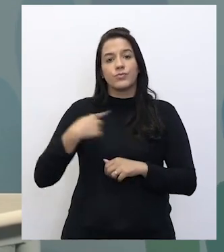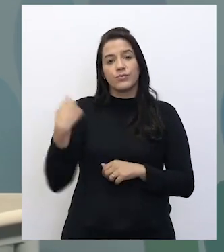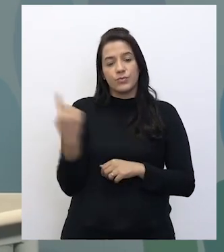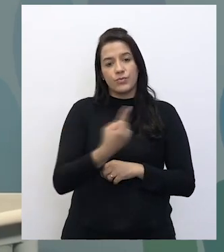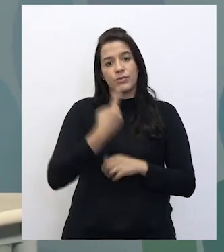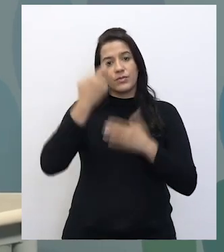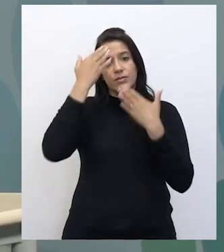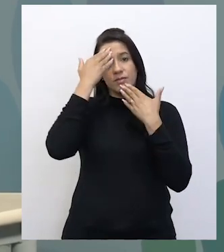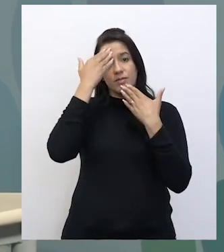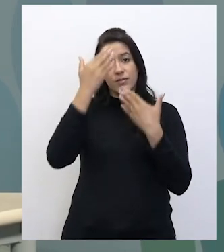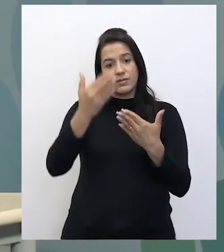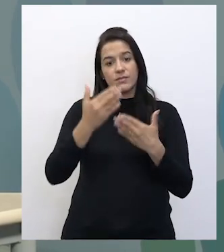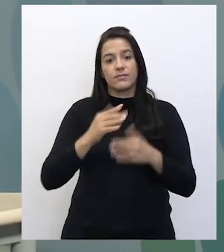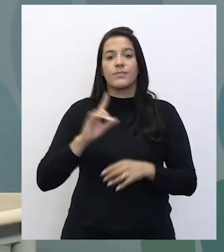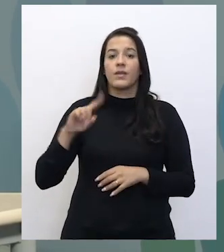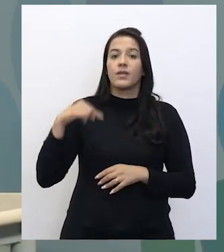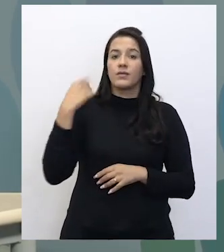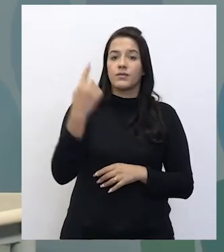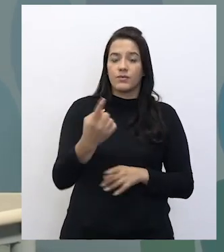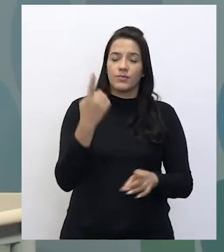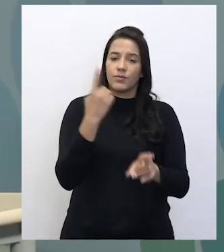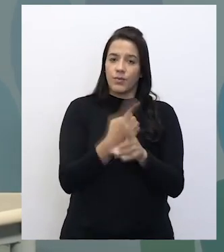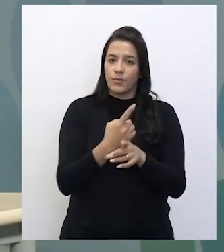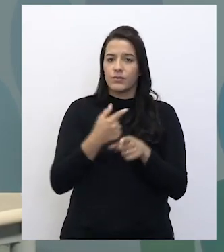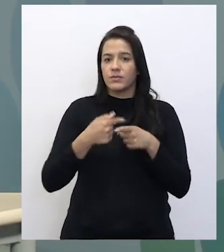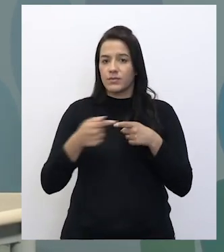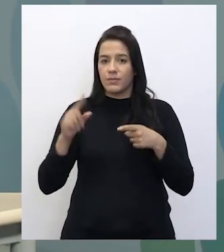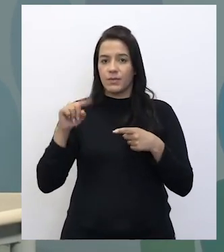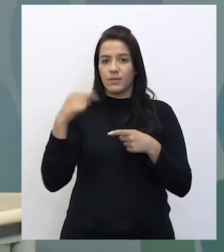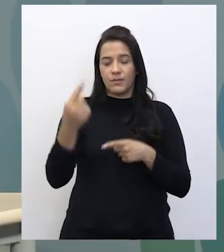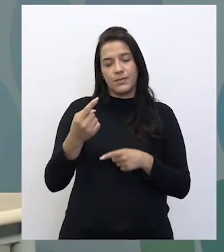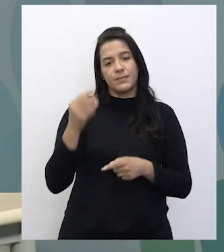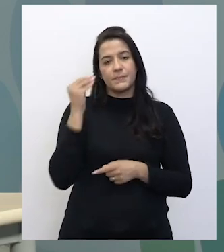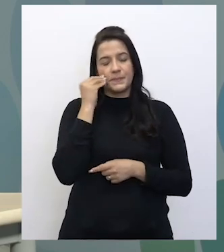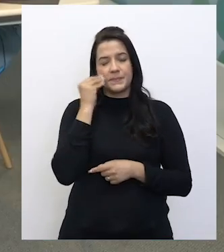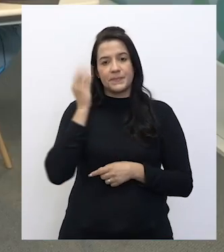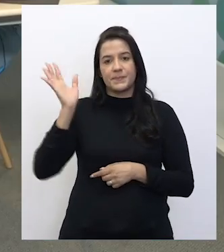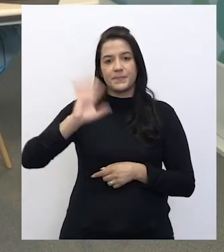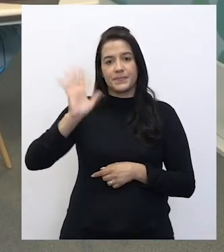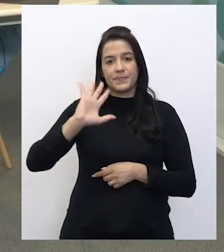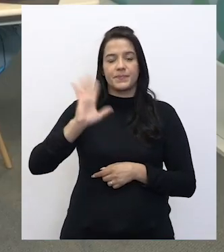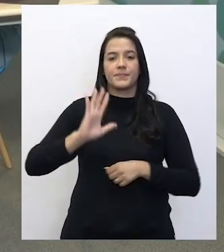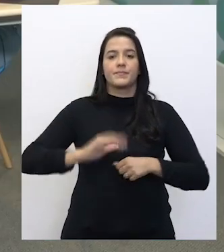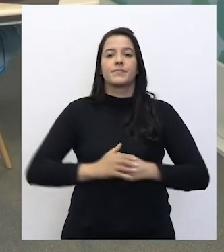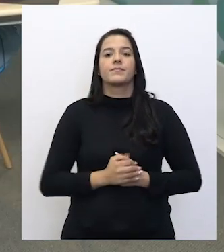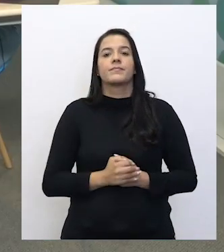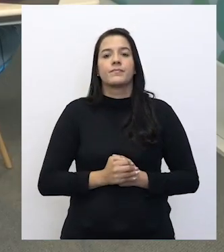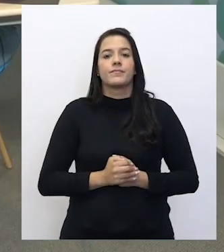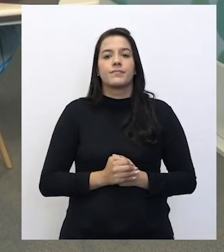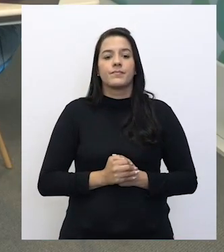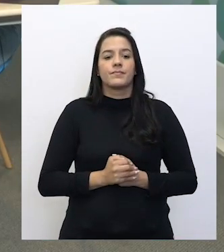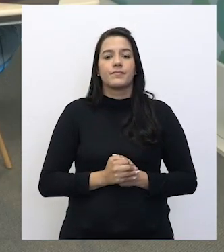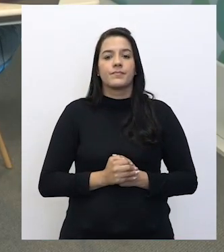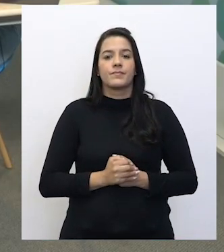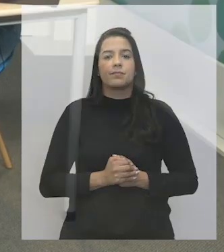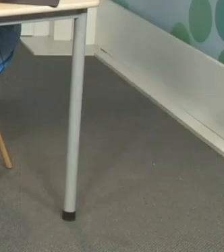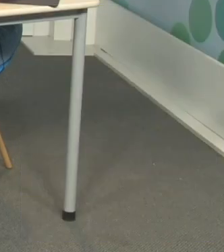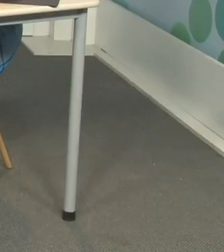gente agradece muitíssimo. A gente se encontra semana que vem. Mil beijos, gente. Tchau, tchau, gente. Até a próxima aula.